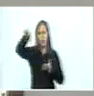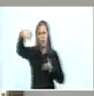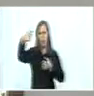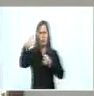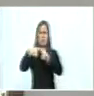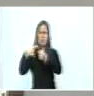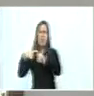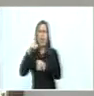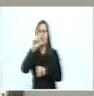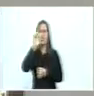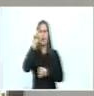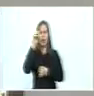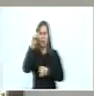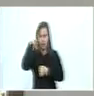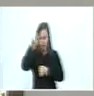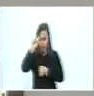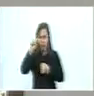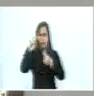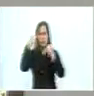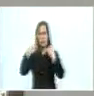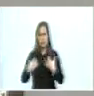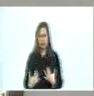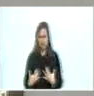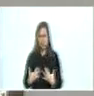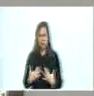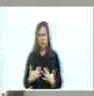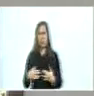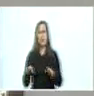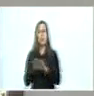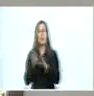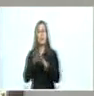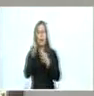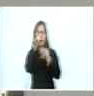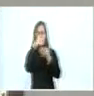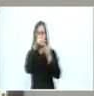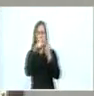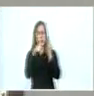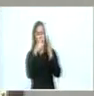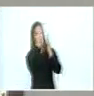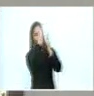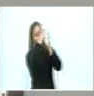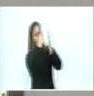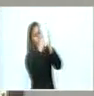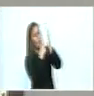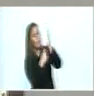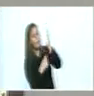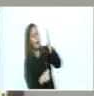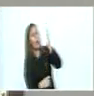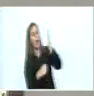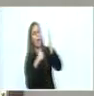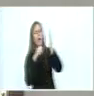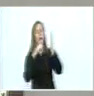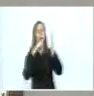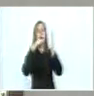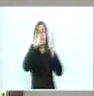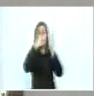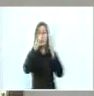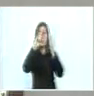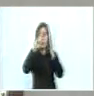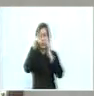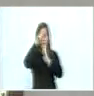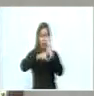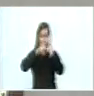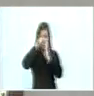aqui, de que, ao assinar um abaixo-assinado, para a gente ter ali os 5% de assinaturas para um projeto de